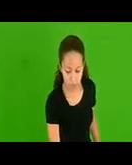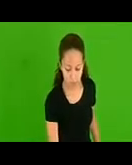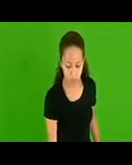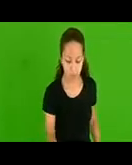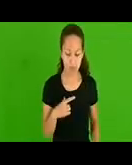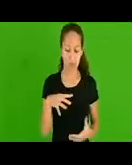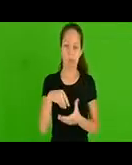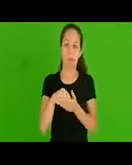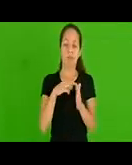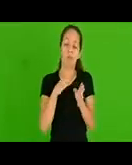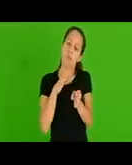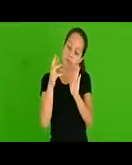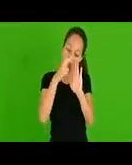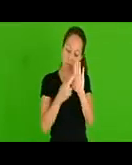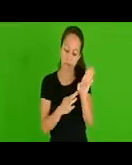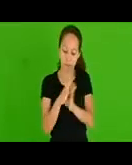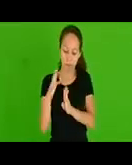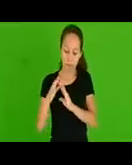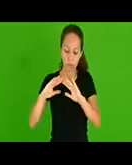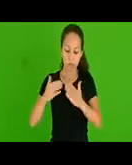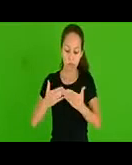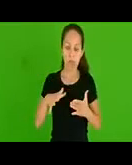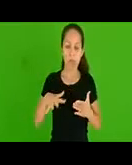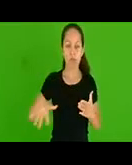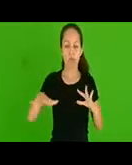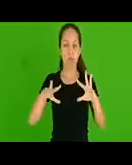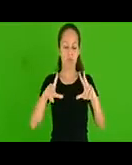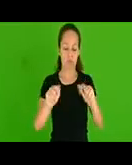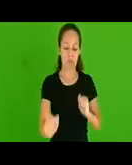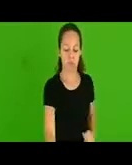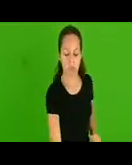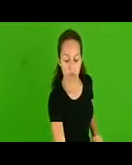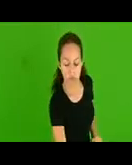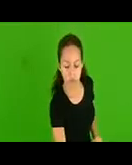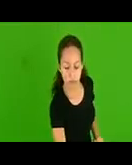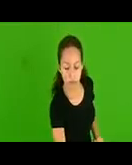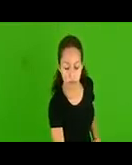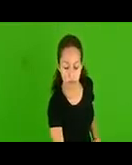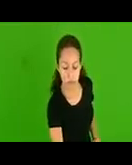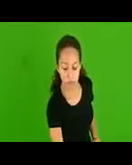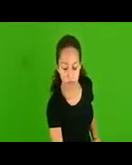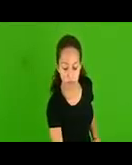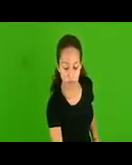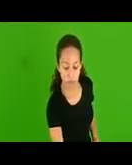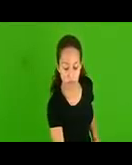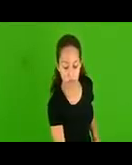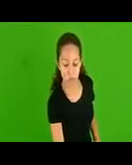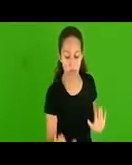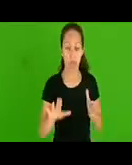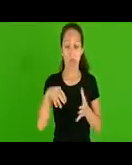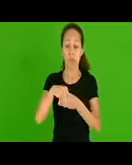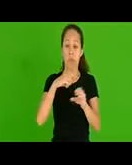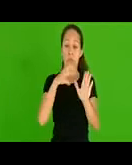diretrizes para todas as escolas, né? É uma rede. Mas daí a elaborar um currículo único,